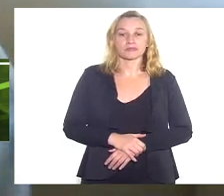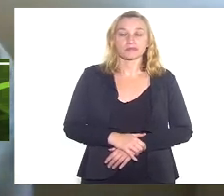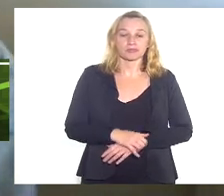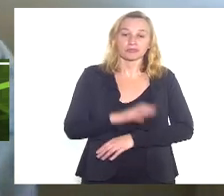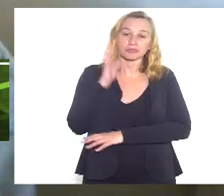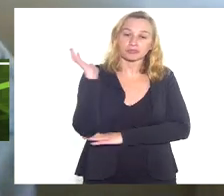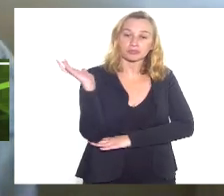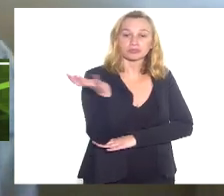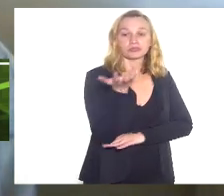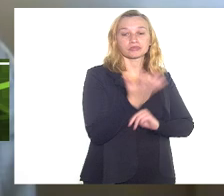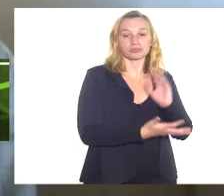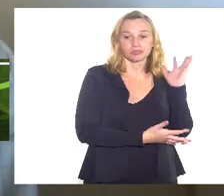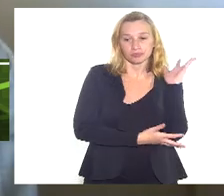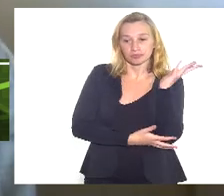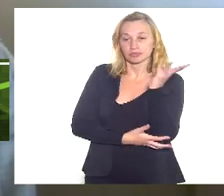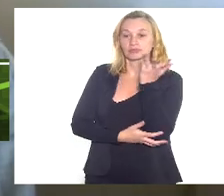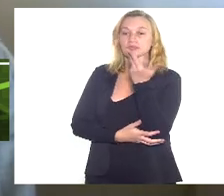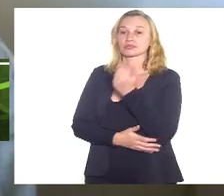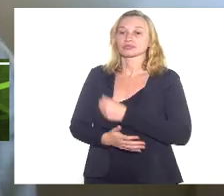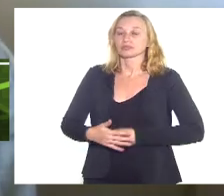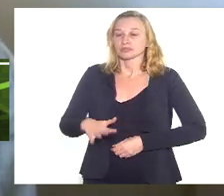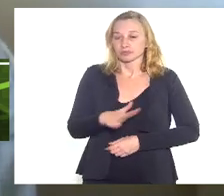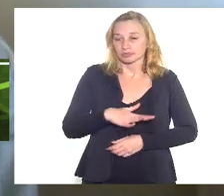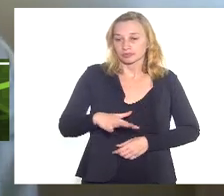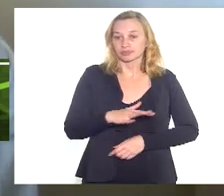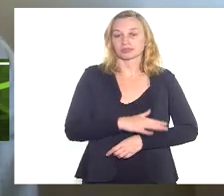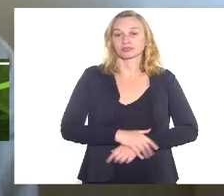ambiental expressiva.